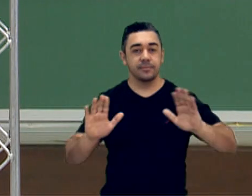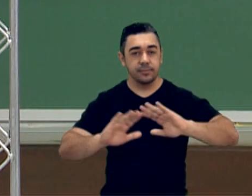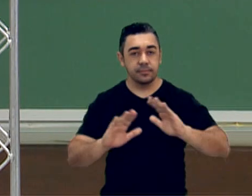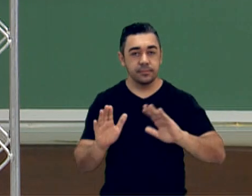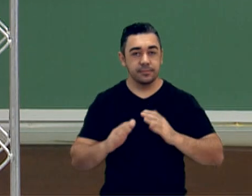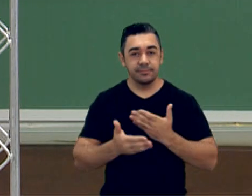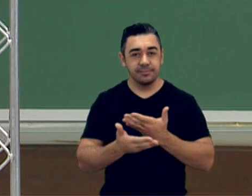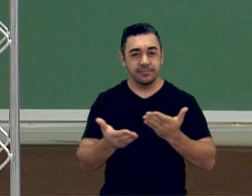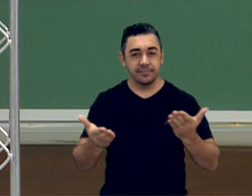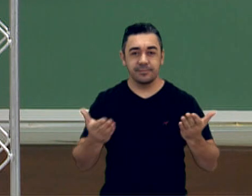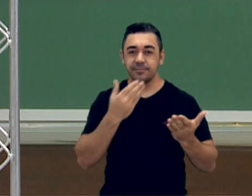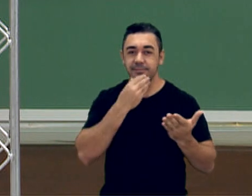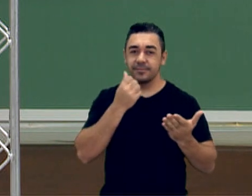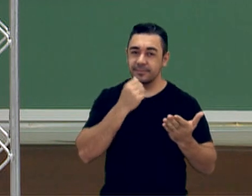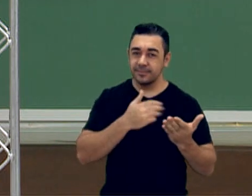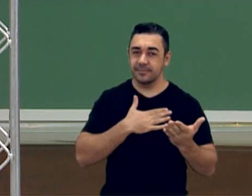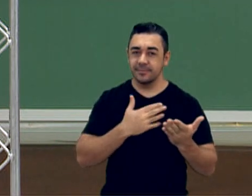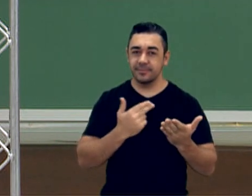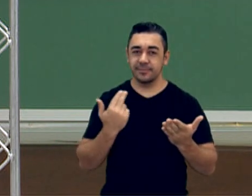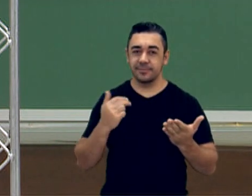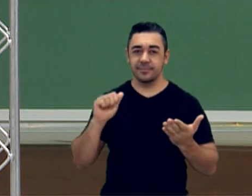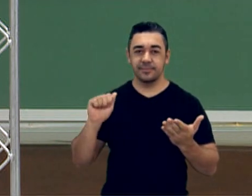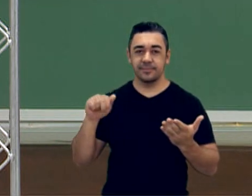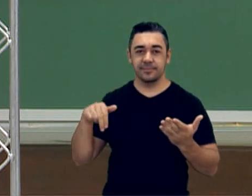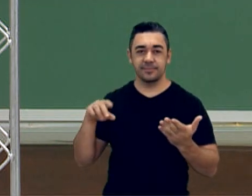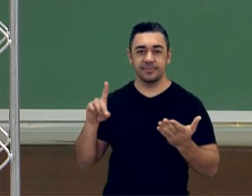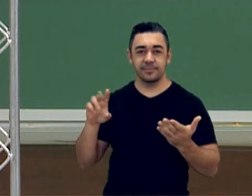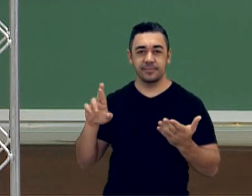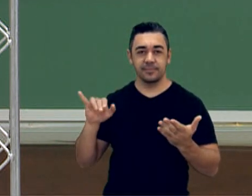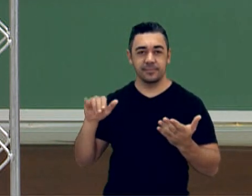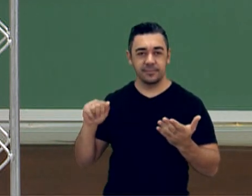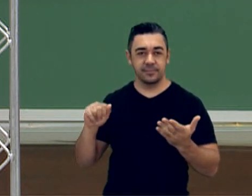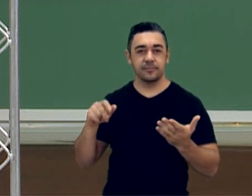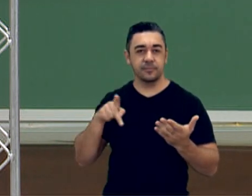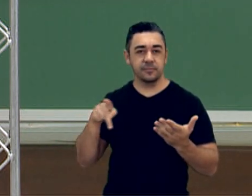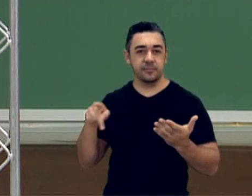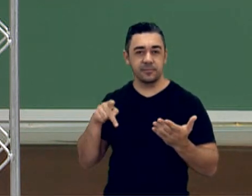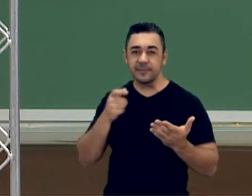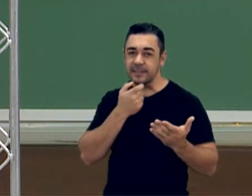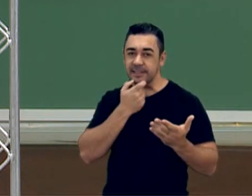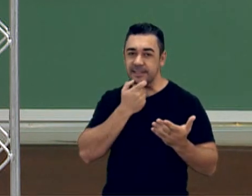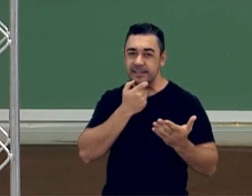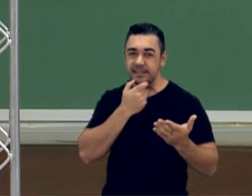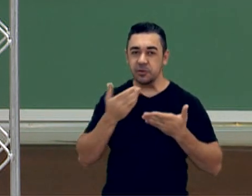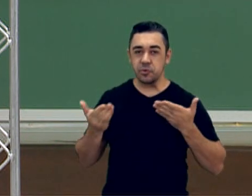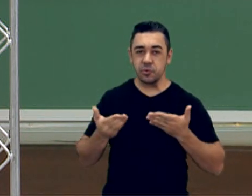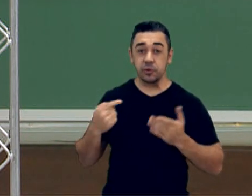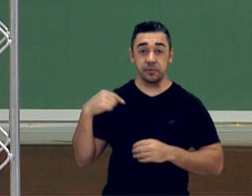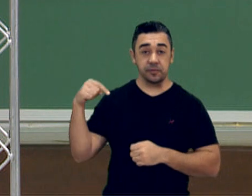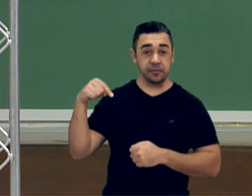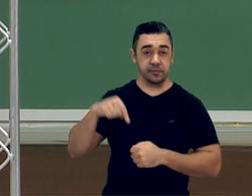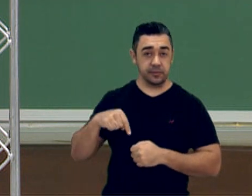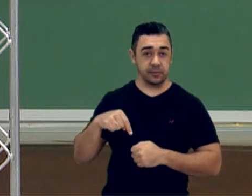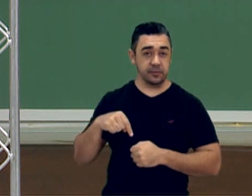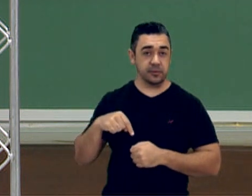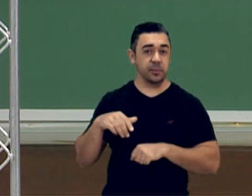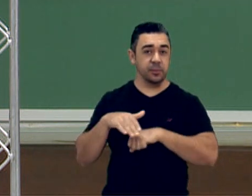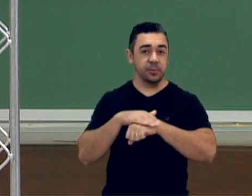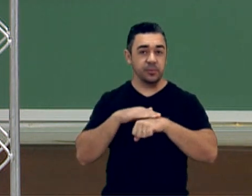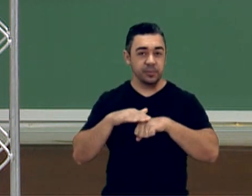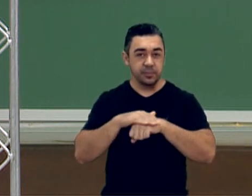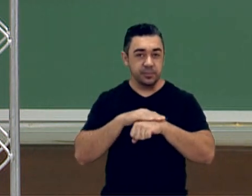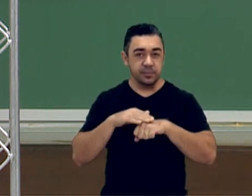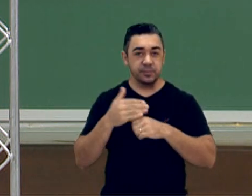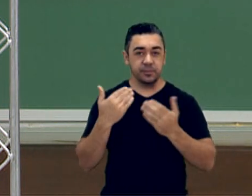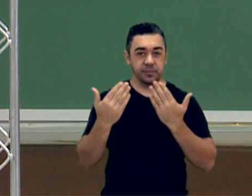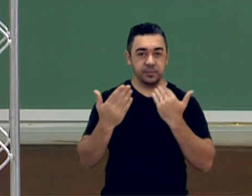Hello guys, my name is Andrea, I'm English teacher e eu estou aqui hoje para conversar com